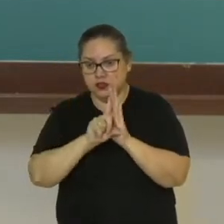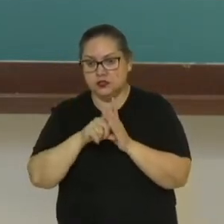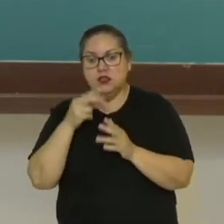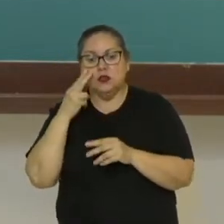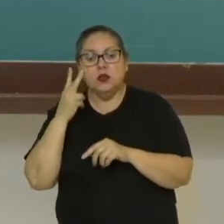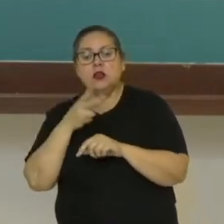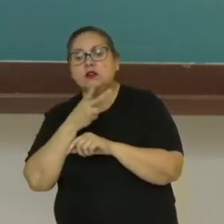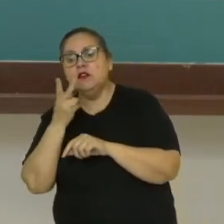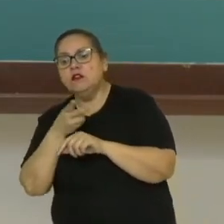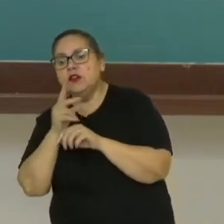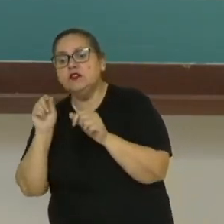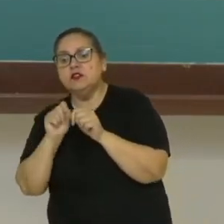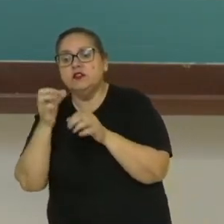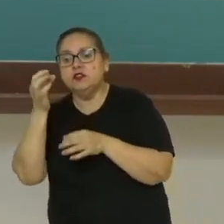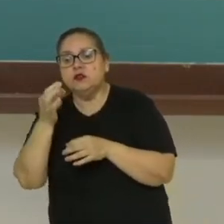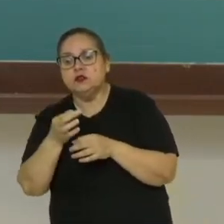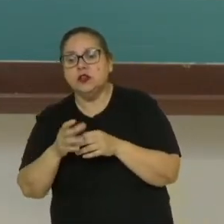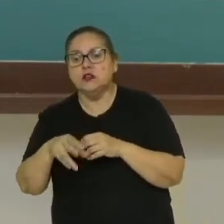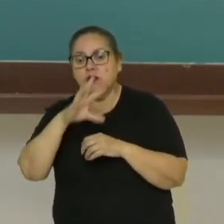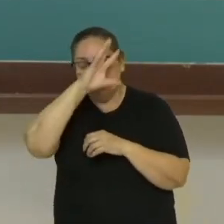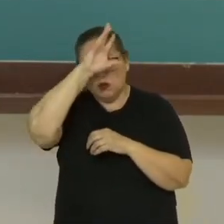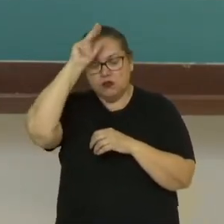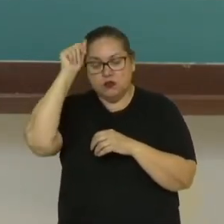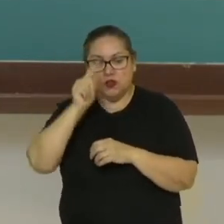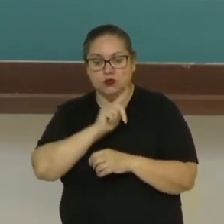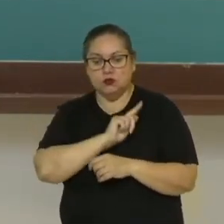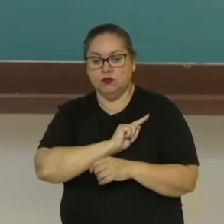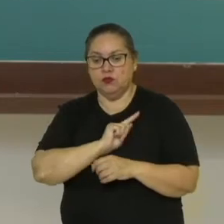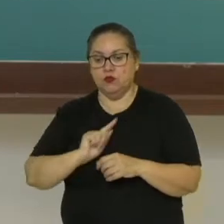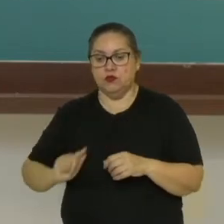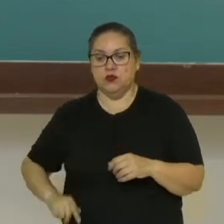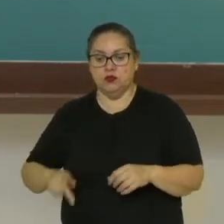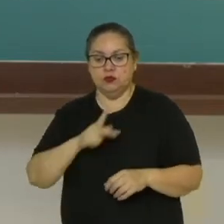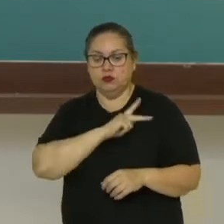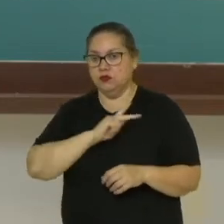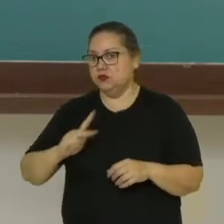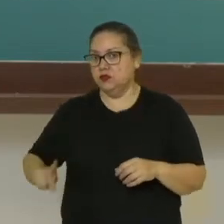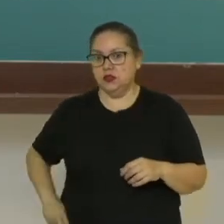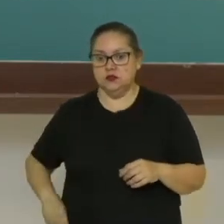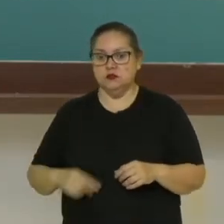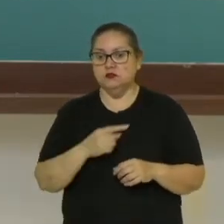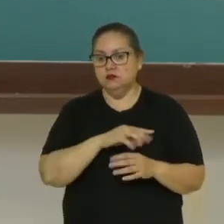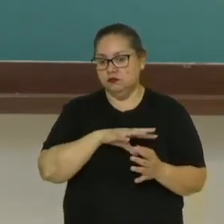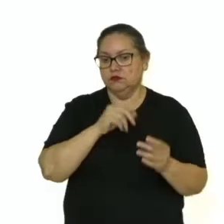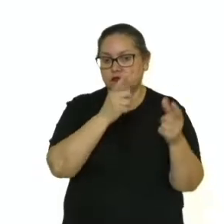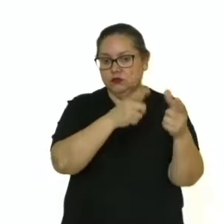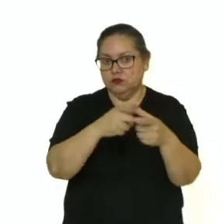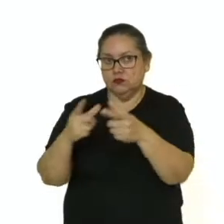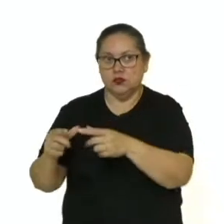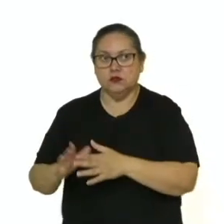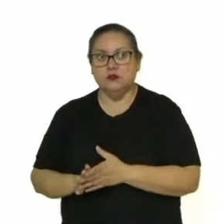executivo. Ou seja, o prefeito, o governador e o presidente, nas suas devidas esferas.